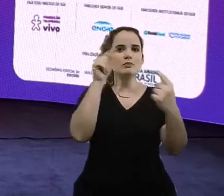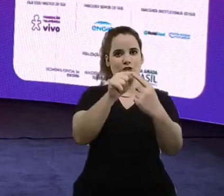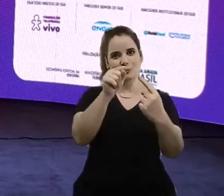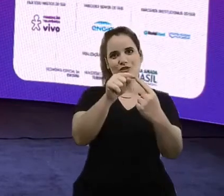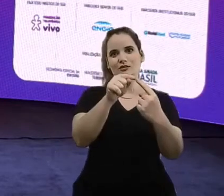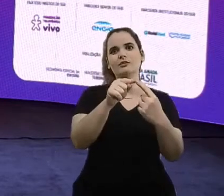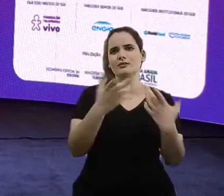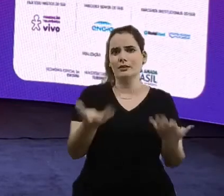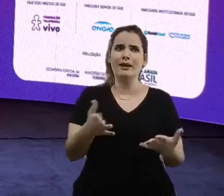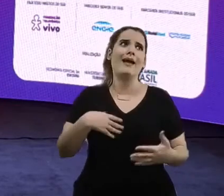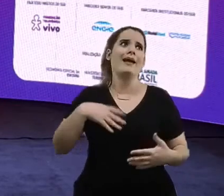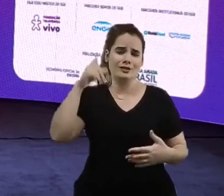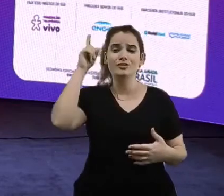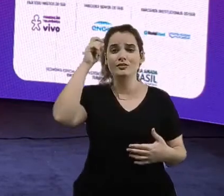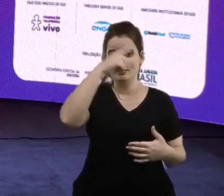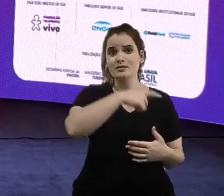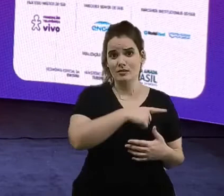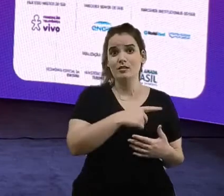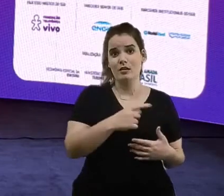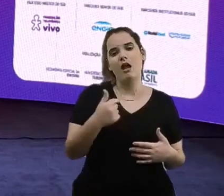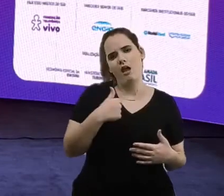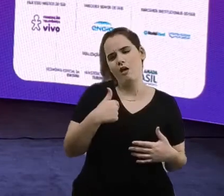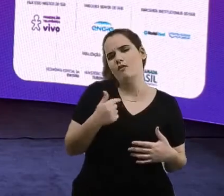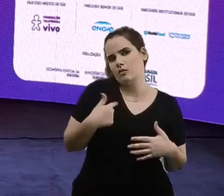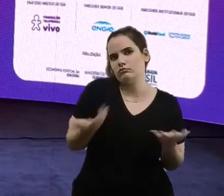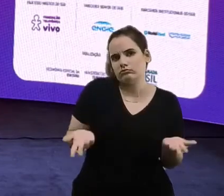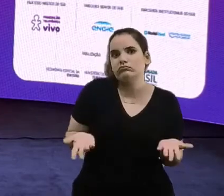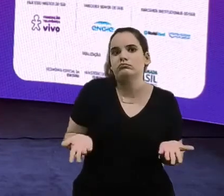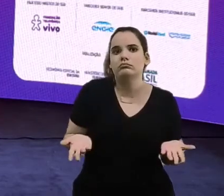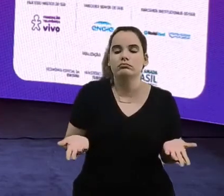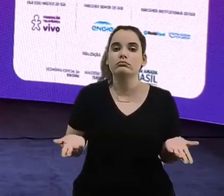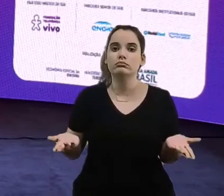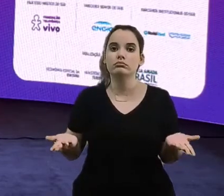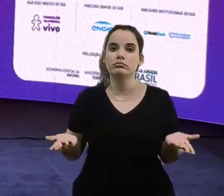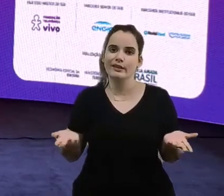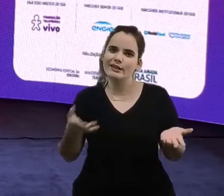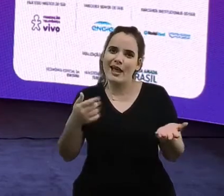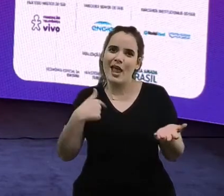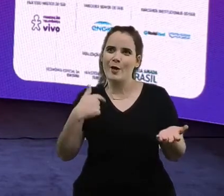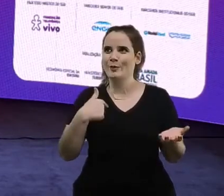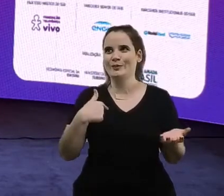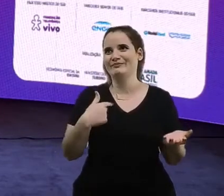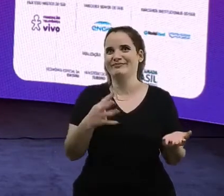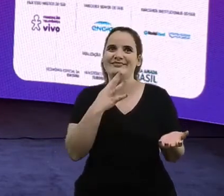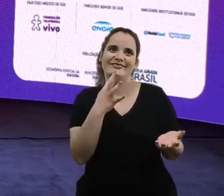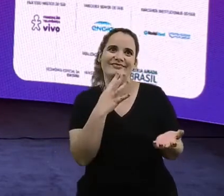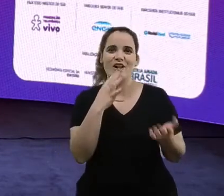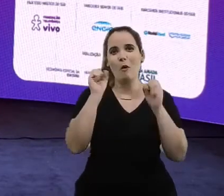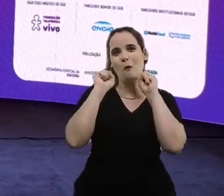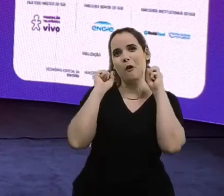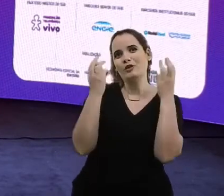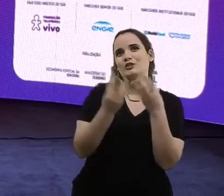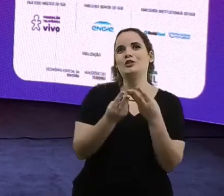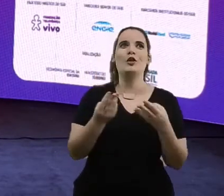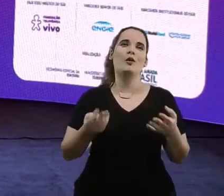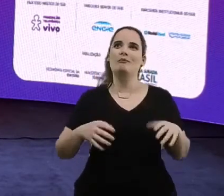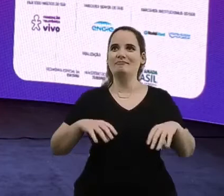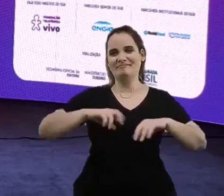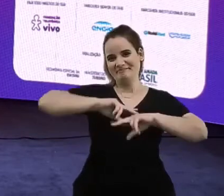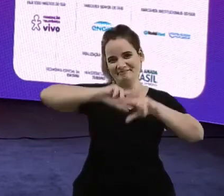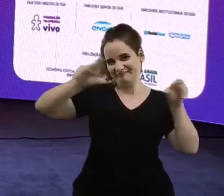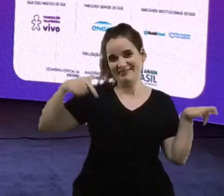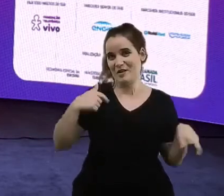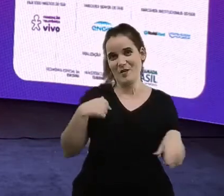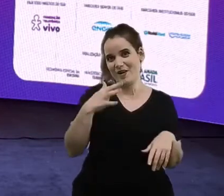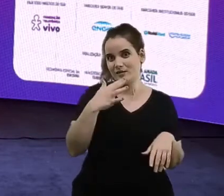né? E muitas vezes, assim, eu vou falar para vocês, nas minhas andanças e workshops e tudo, às vezes é